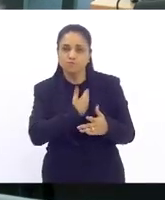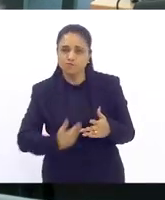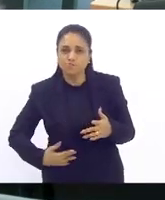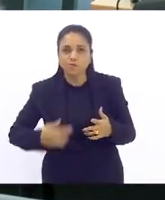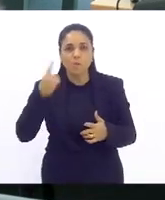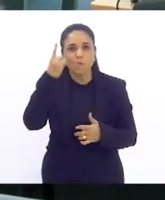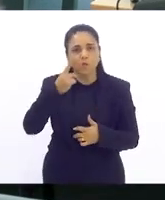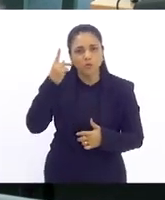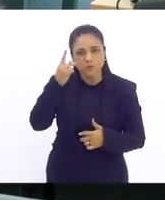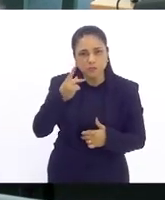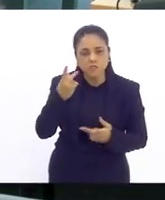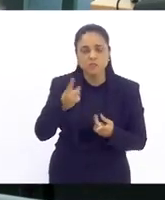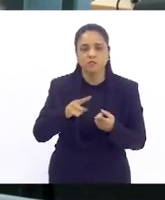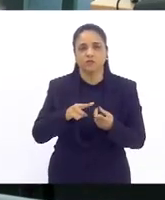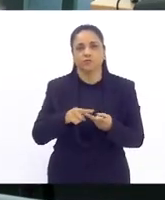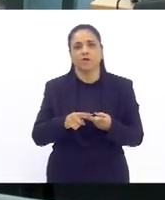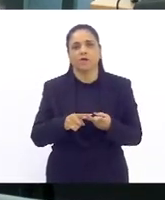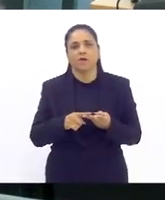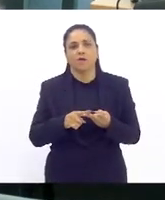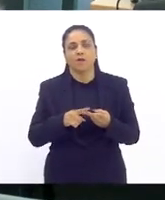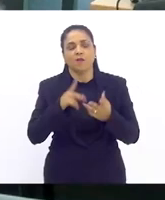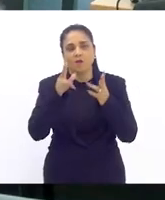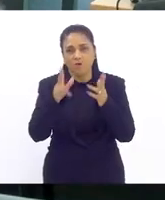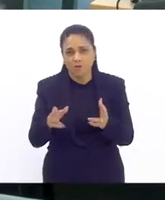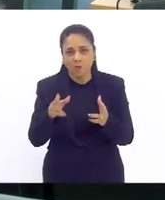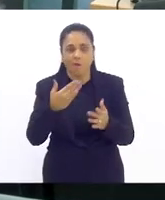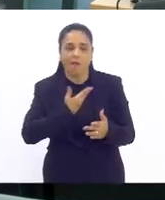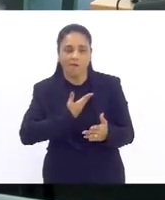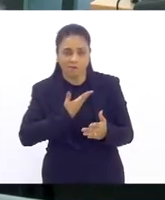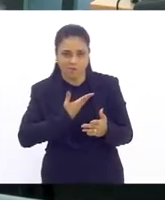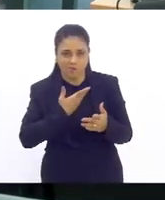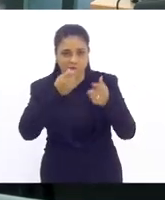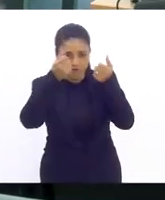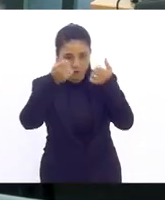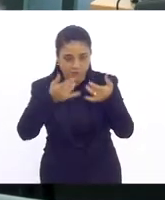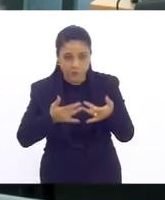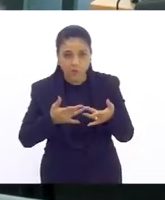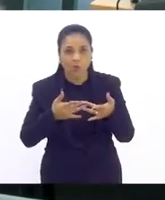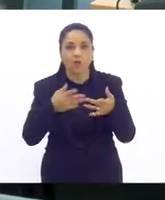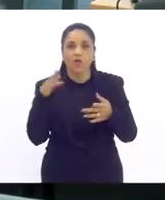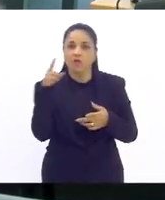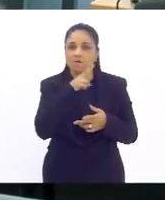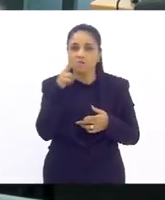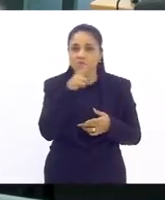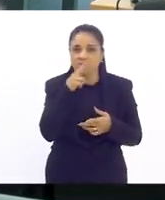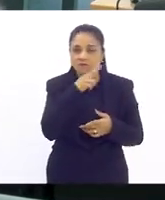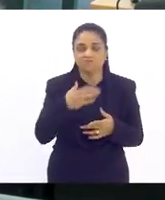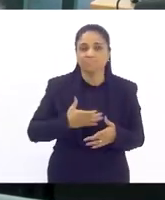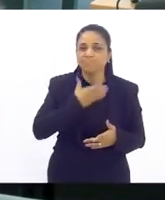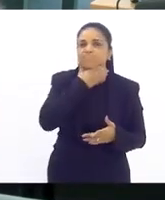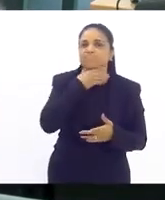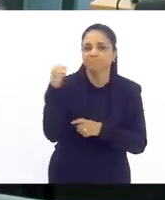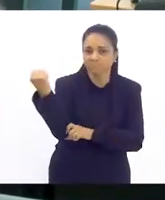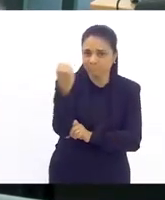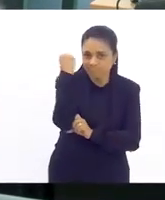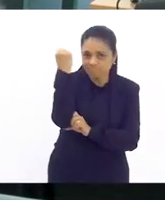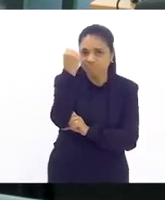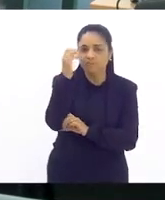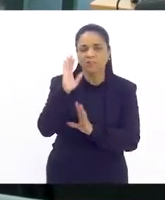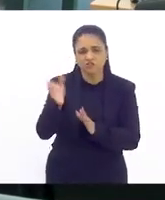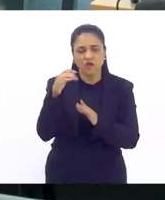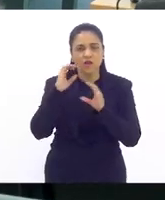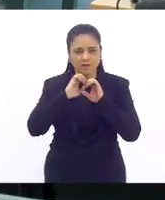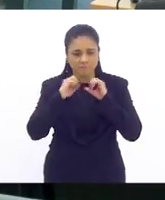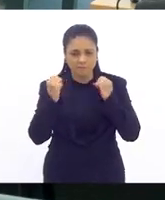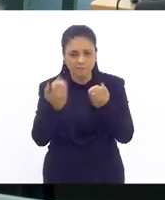pelas questões que o Jorge Felipe Neto falou aqui questões de emergência conjuntural crise estava lá na Assembleia cercado